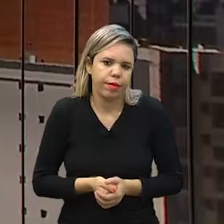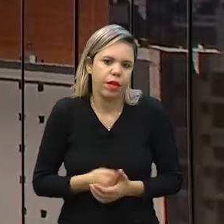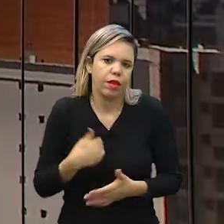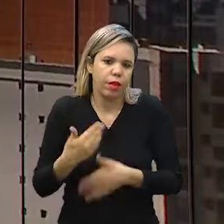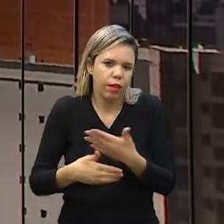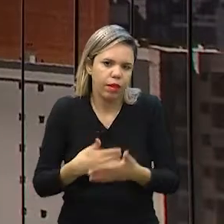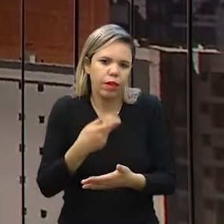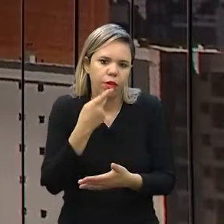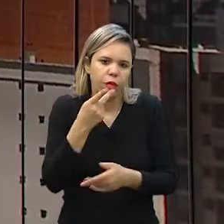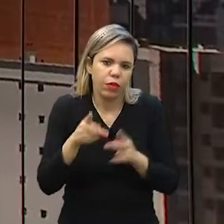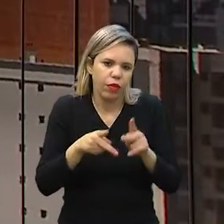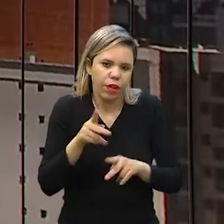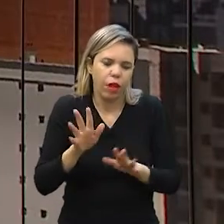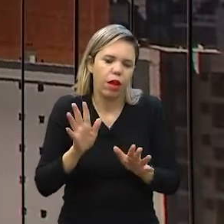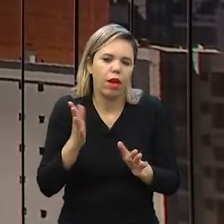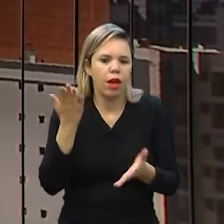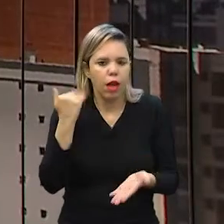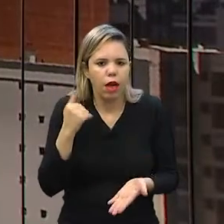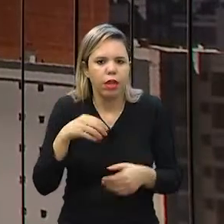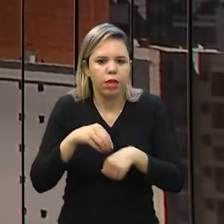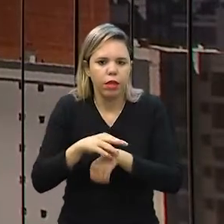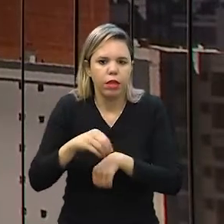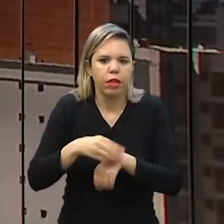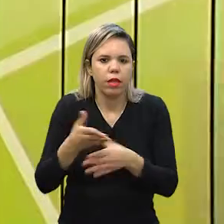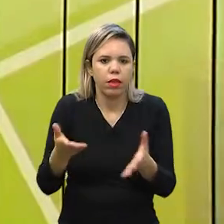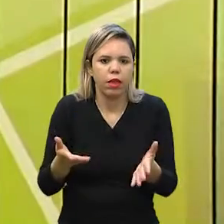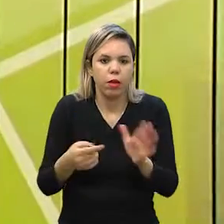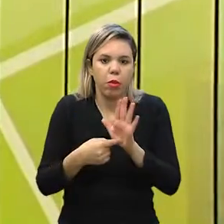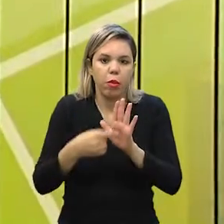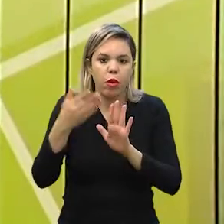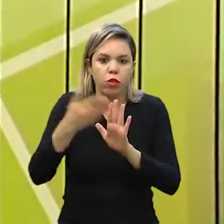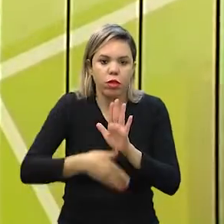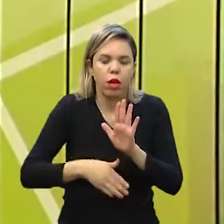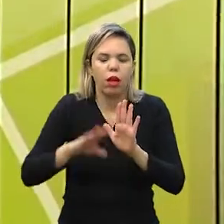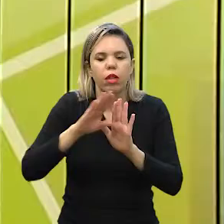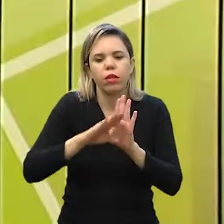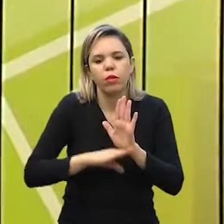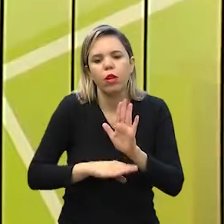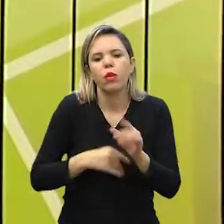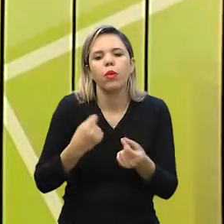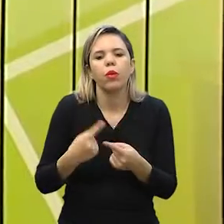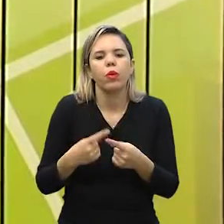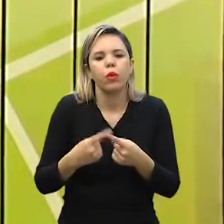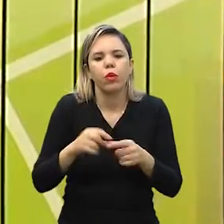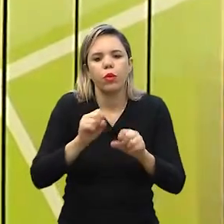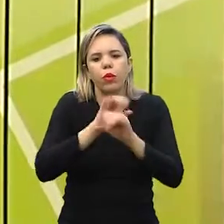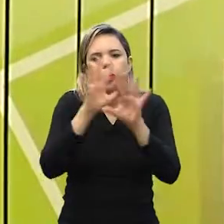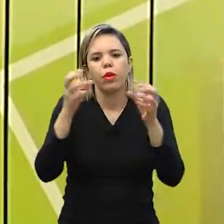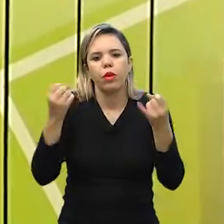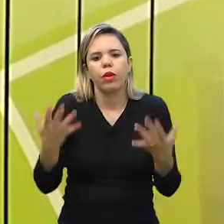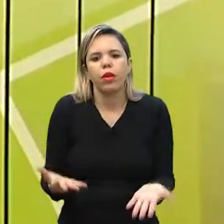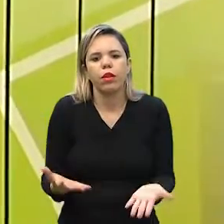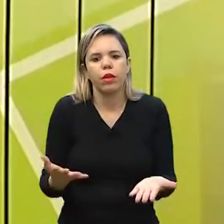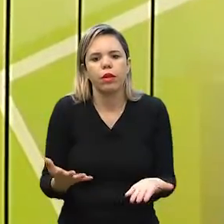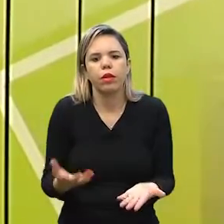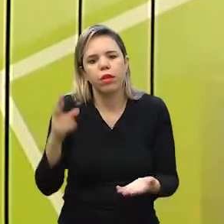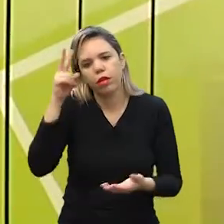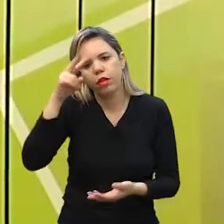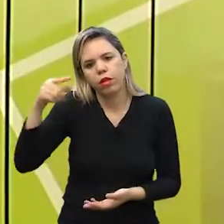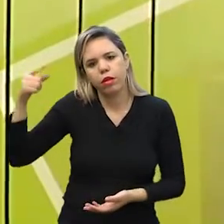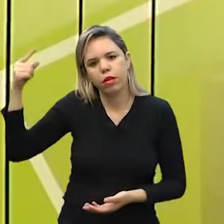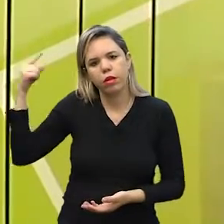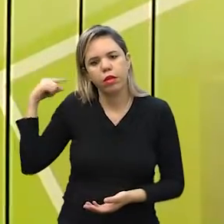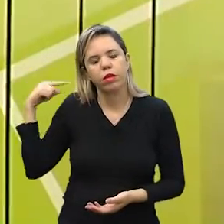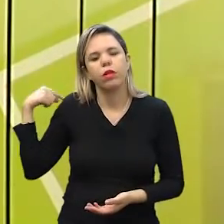sendo muito falado, mas a gente fez questão de trazer aqui à luz do Giro Ambiental para até esclarecer, né, Helena, e até relembrar um pouco